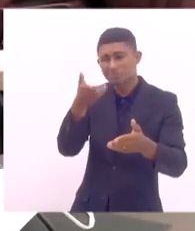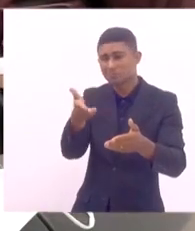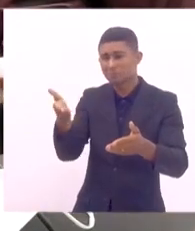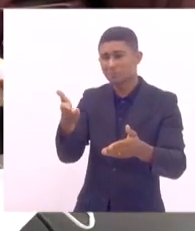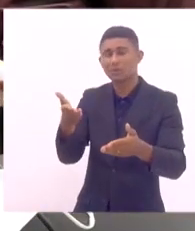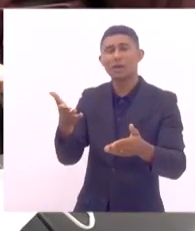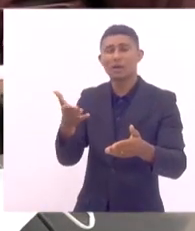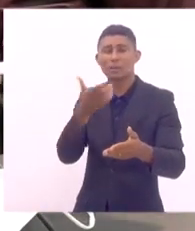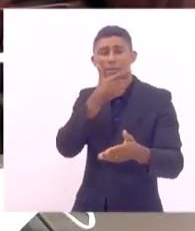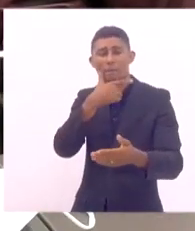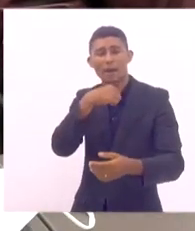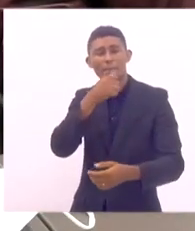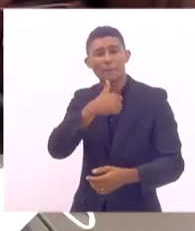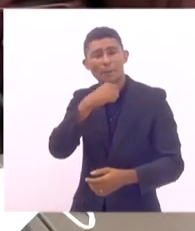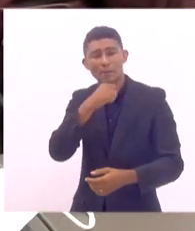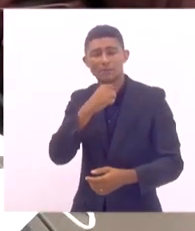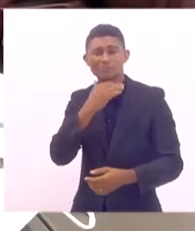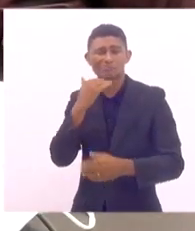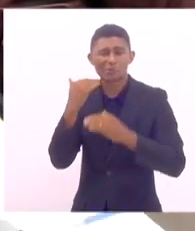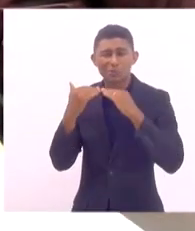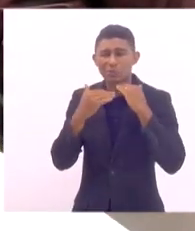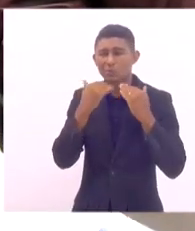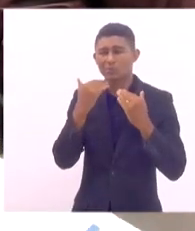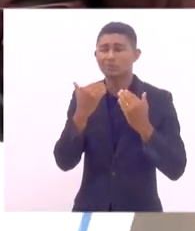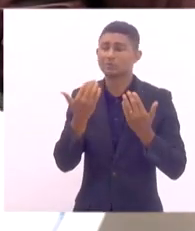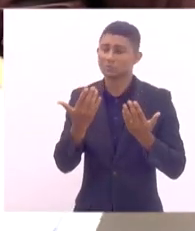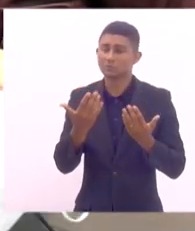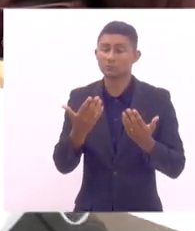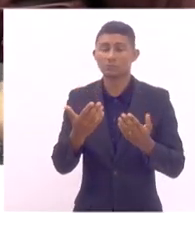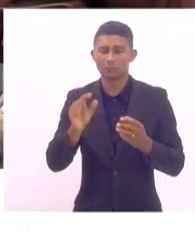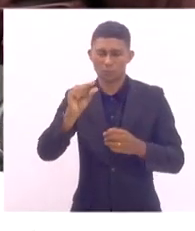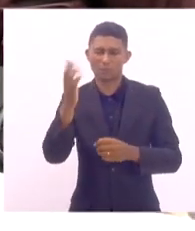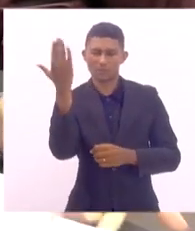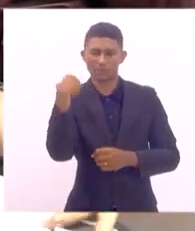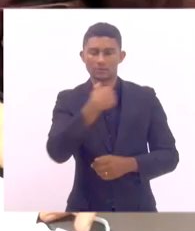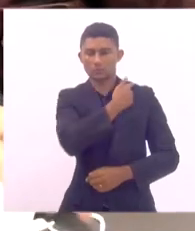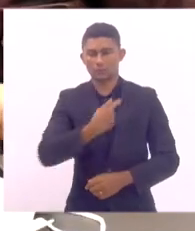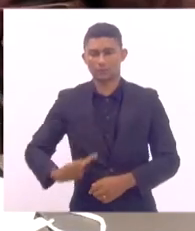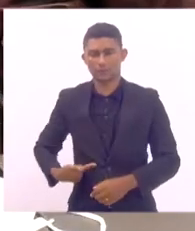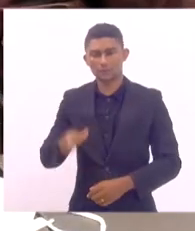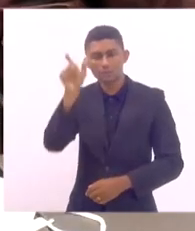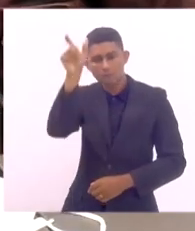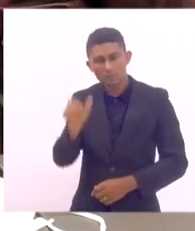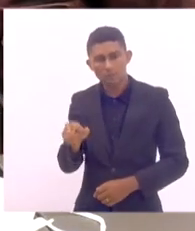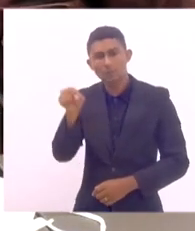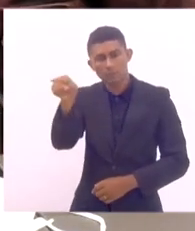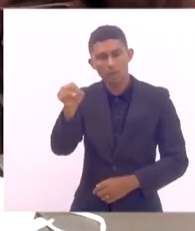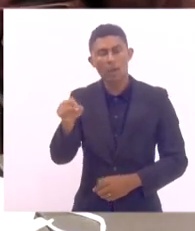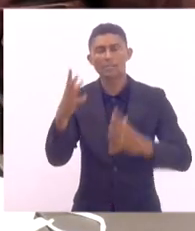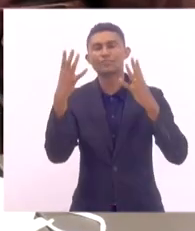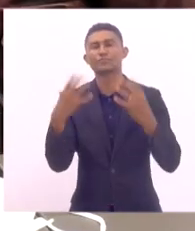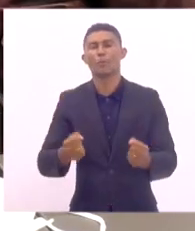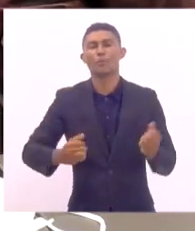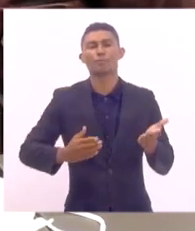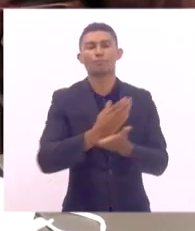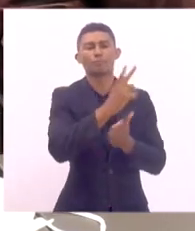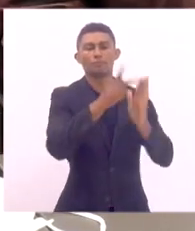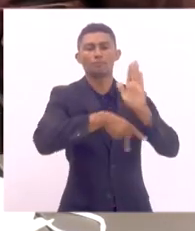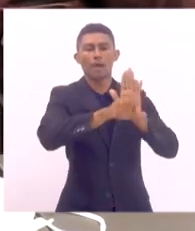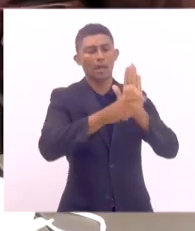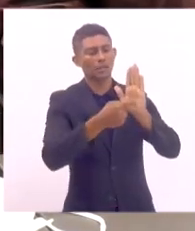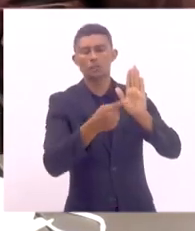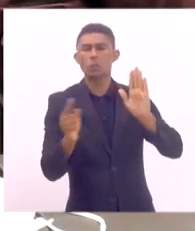social imenso. Ainda há pouco, o governador sancionou o projeto de lei justo e correto dele, de botar